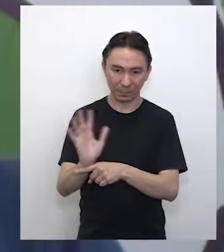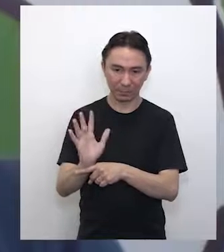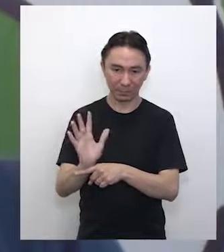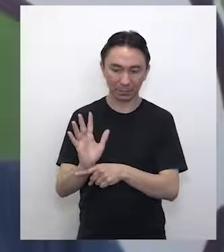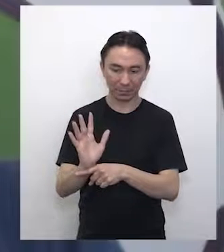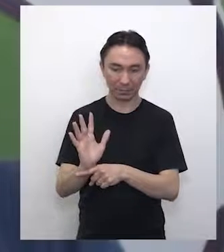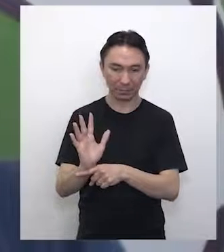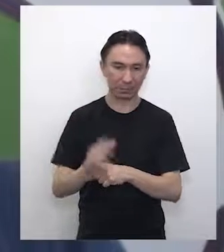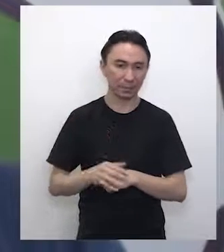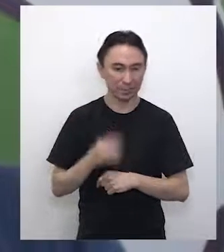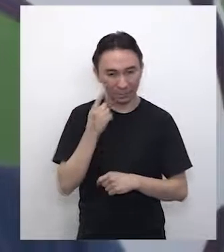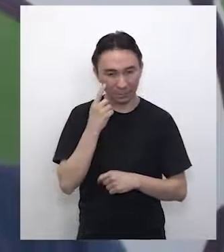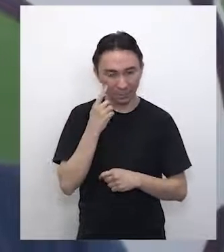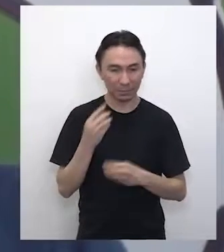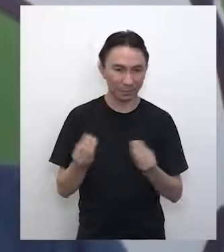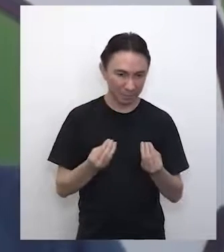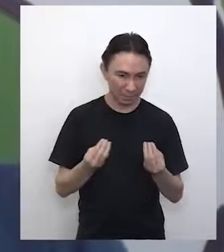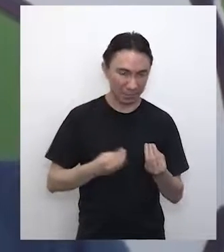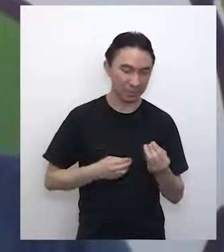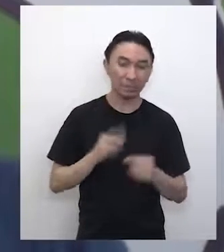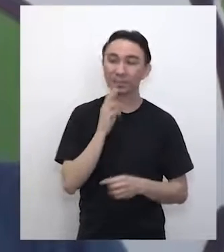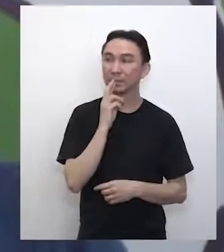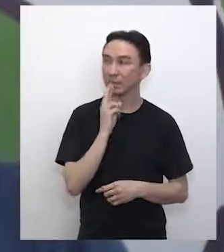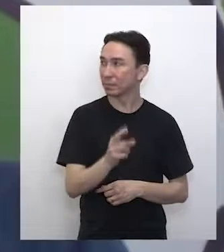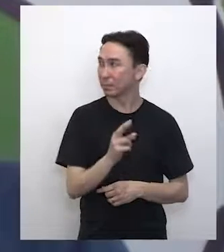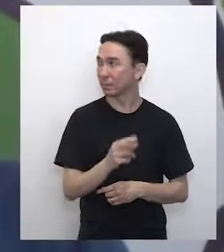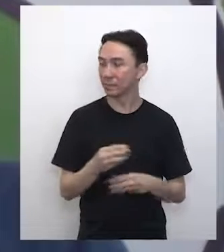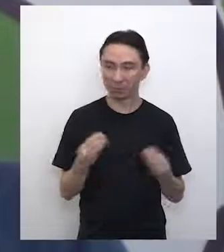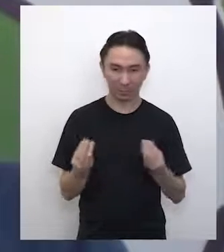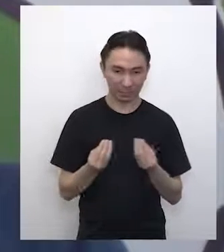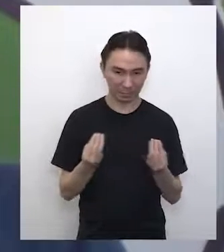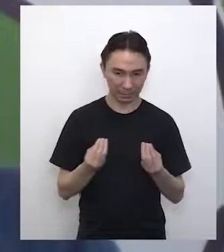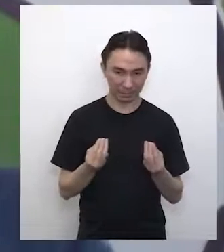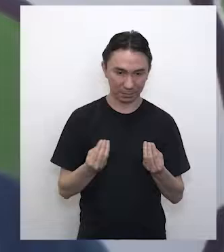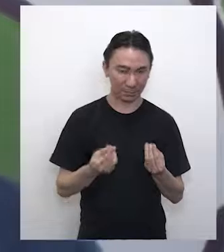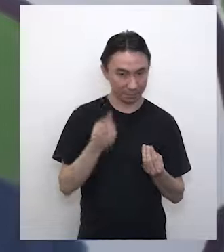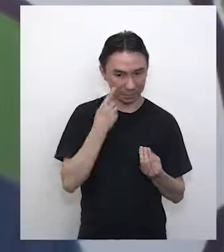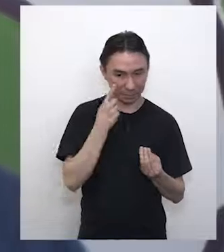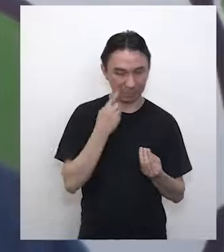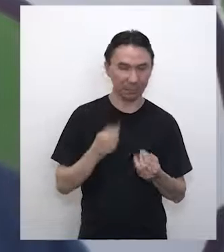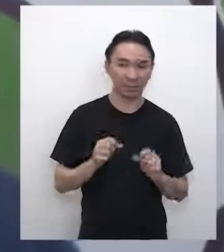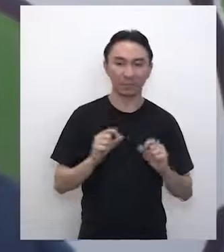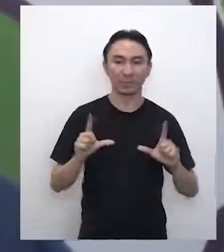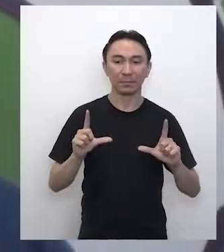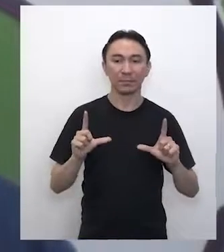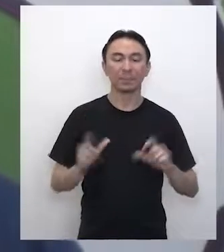duas plaquinhas e o resultado delas, ok? Então, vamos lá, produção.